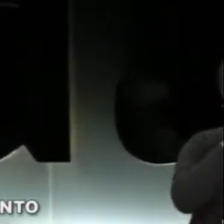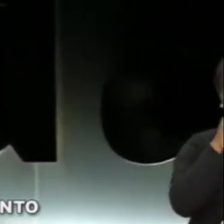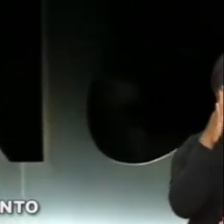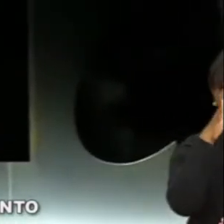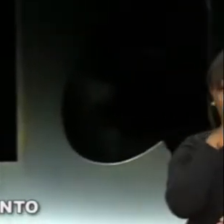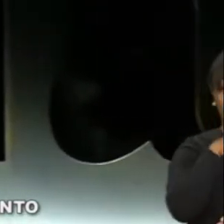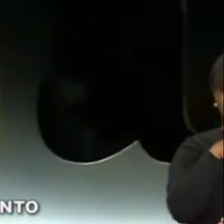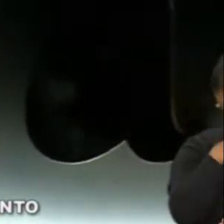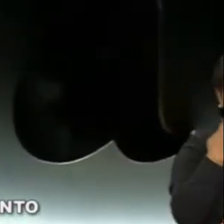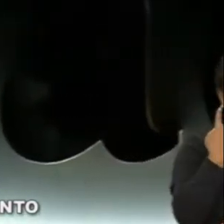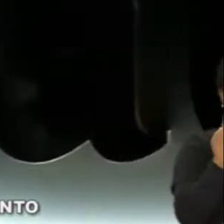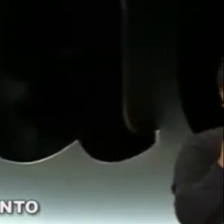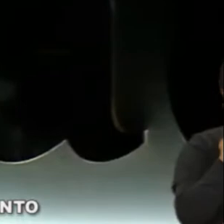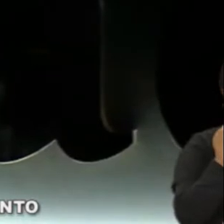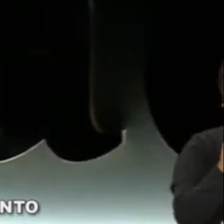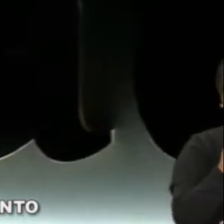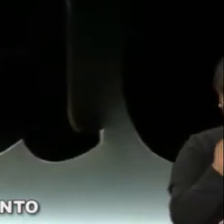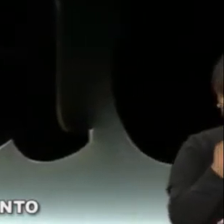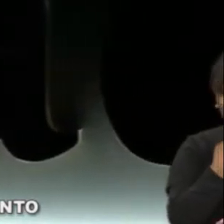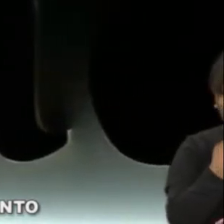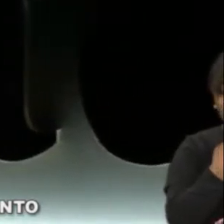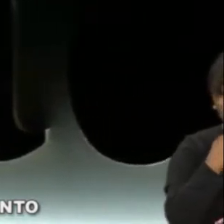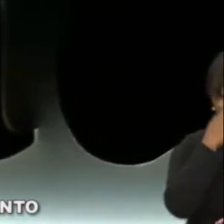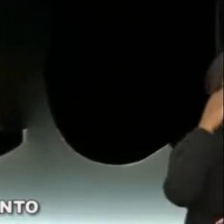Para a gente considerar.